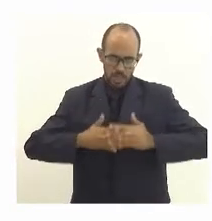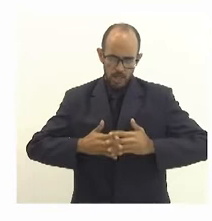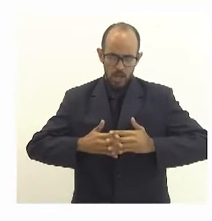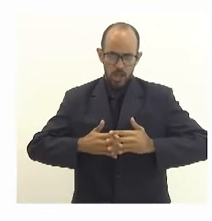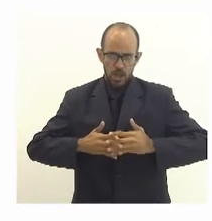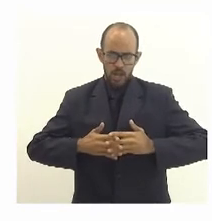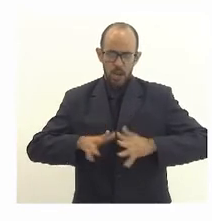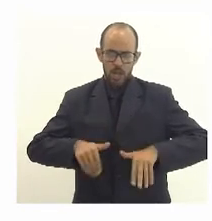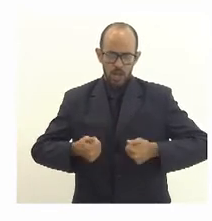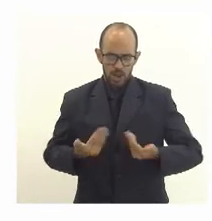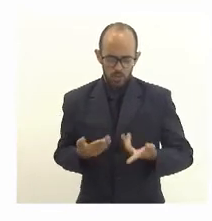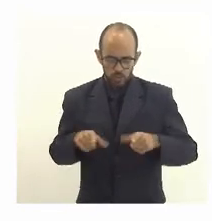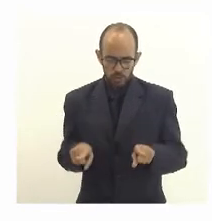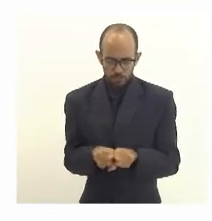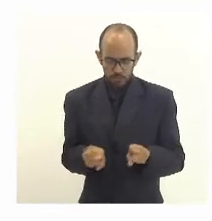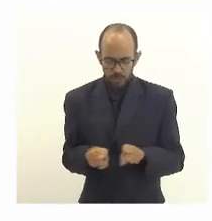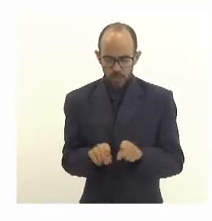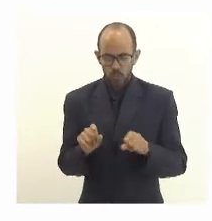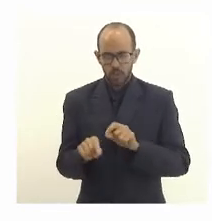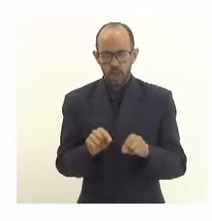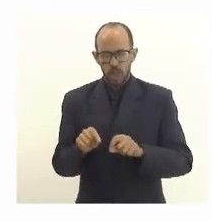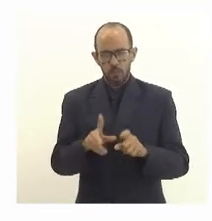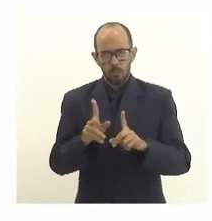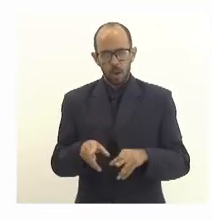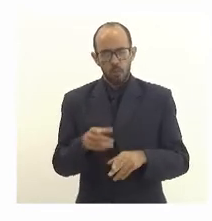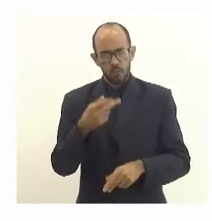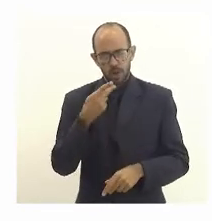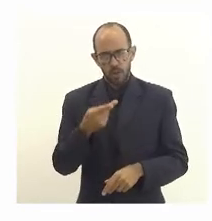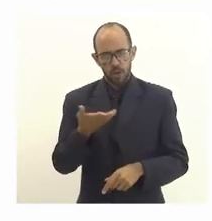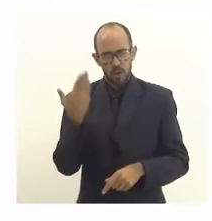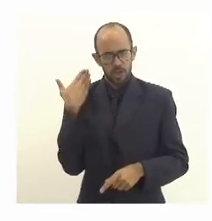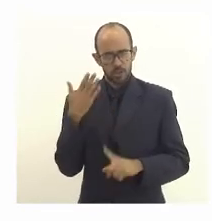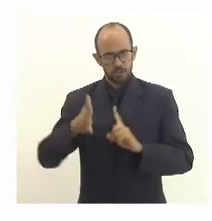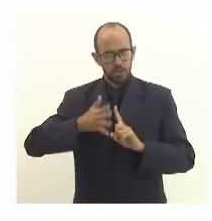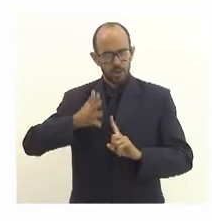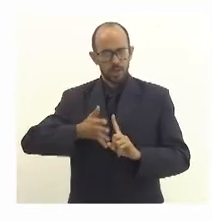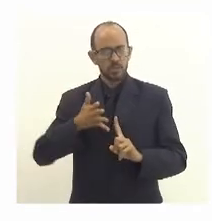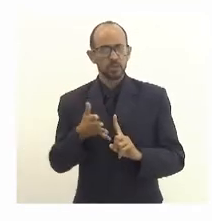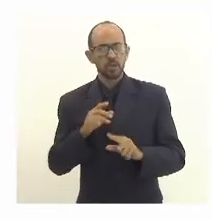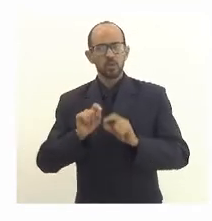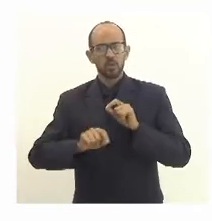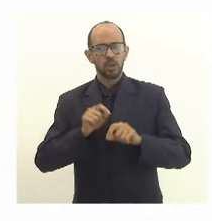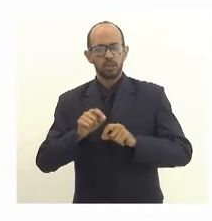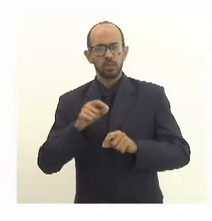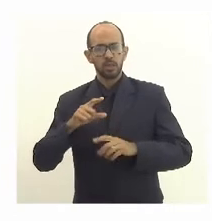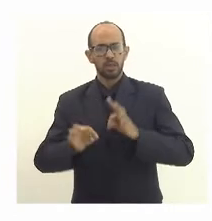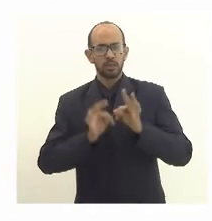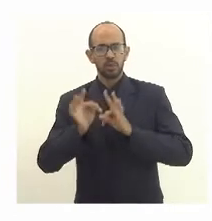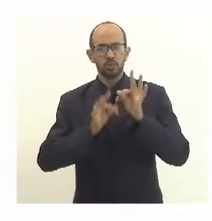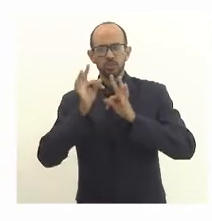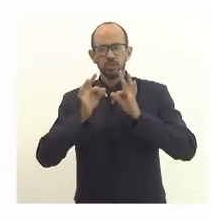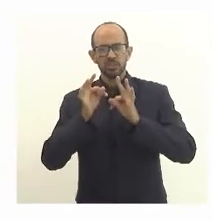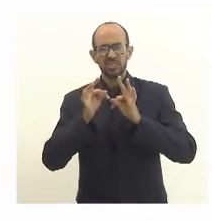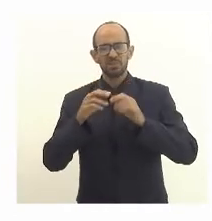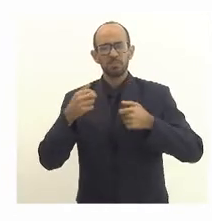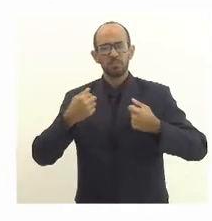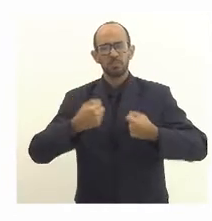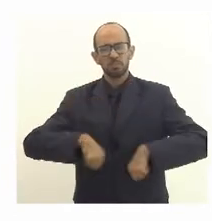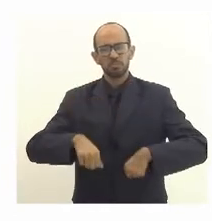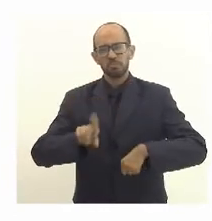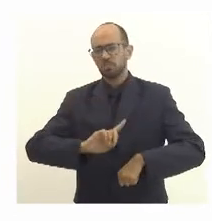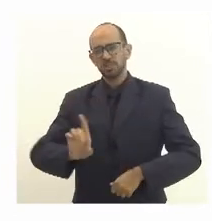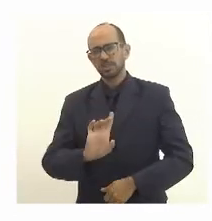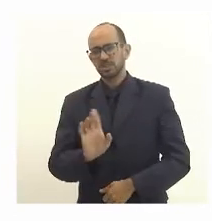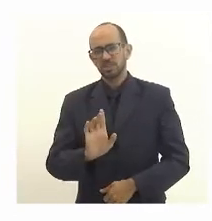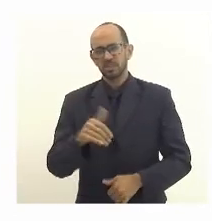E como o colega anterior botou, existem tecnologias em que vai exigir muito menos cabos, né? A